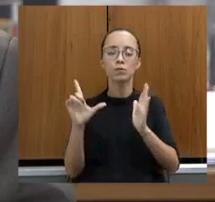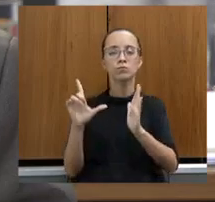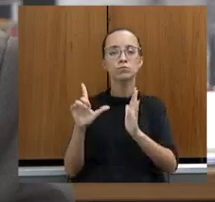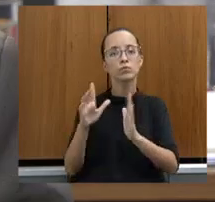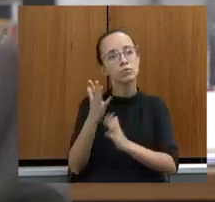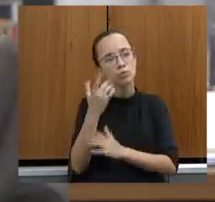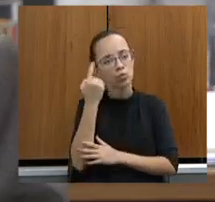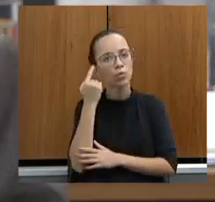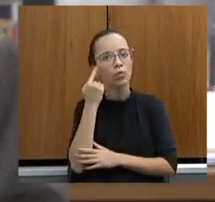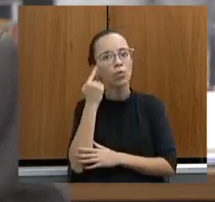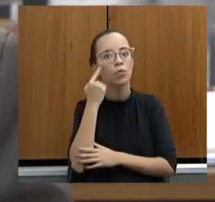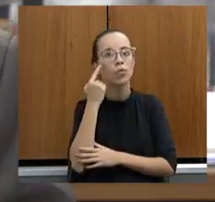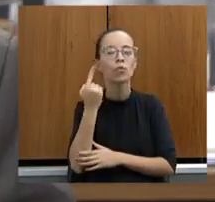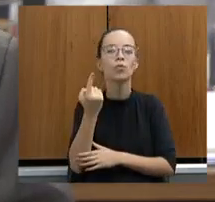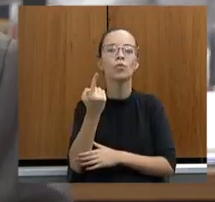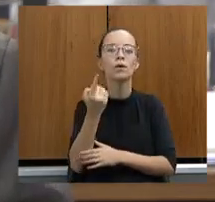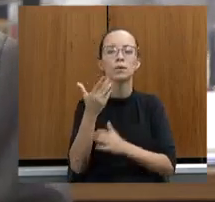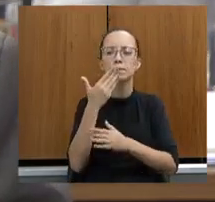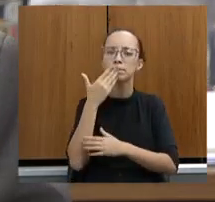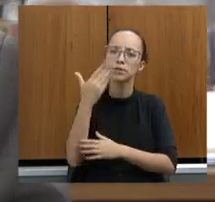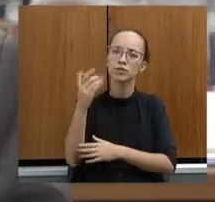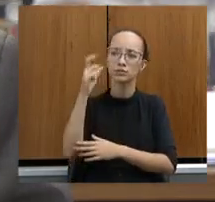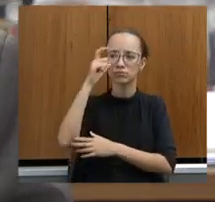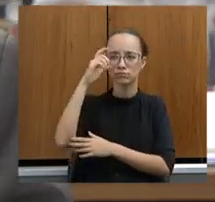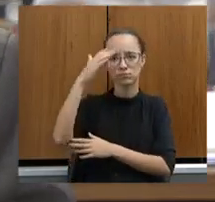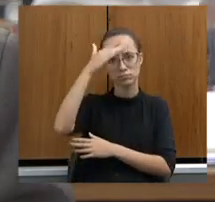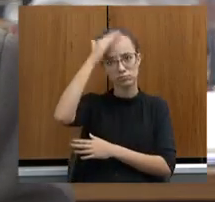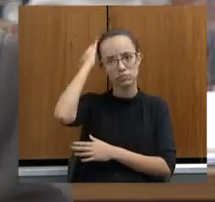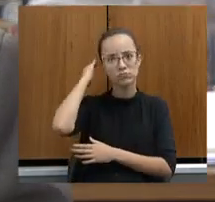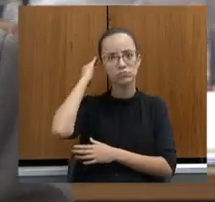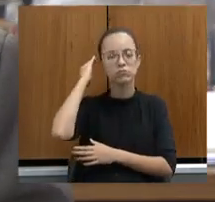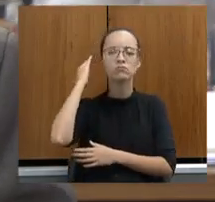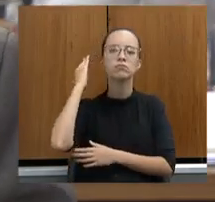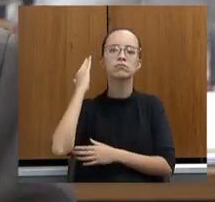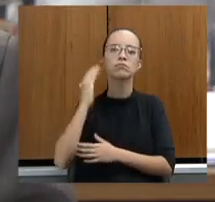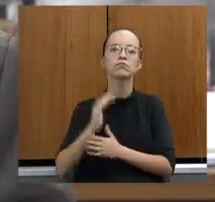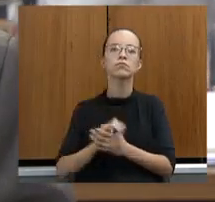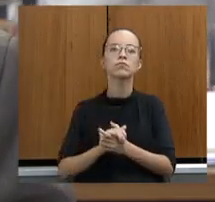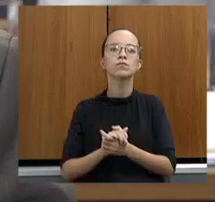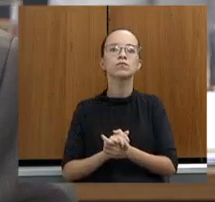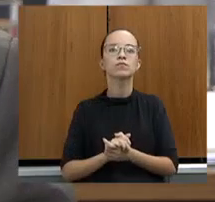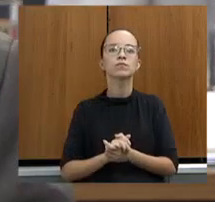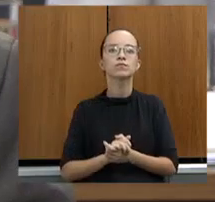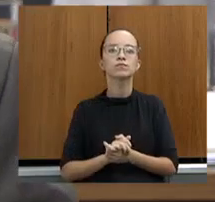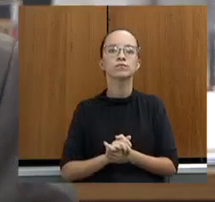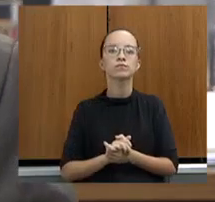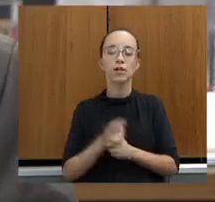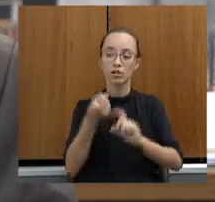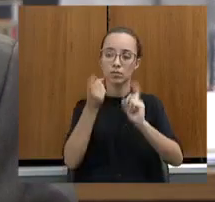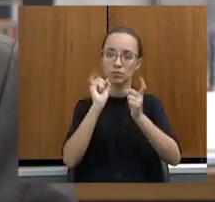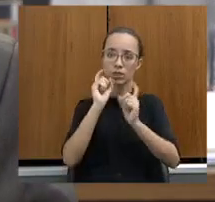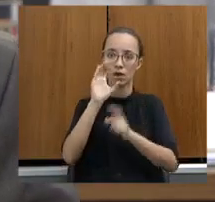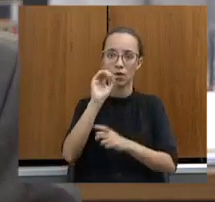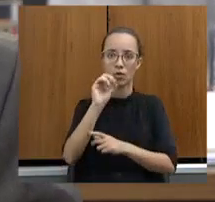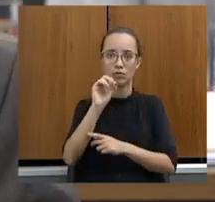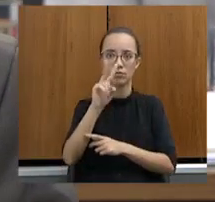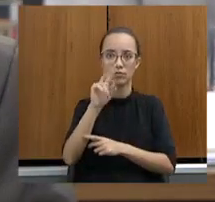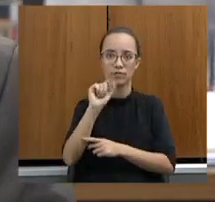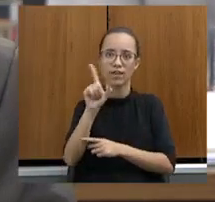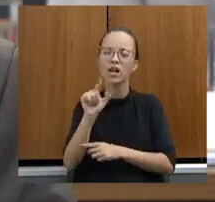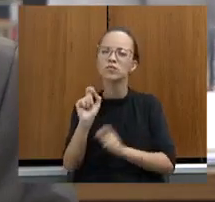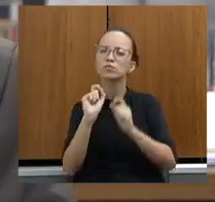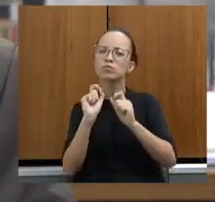do secretário Igor é pedir o governador para junto aos a reunião do confaz